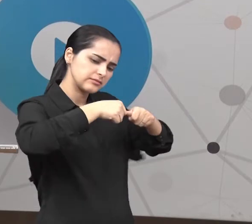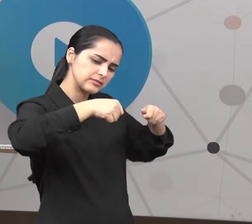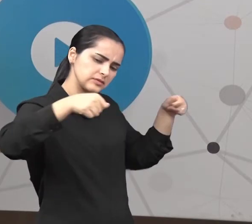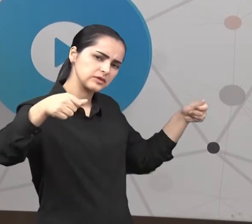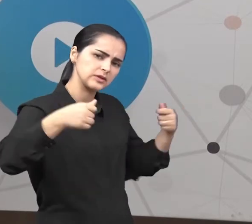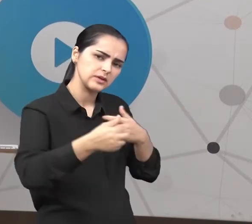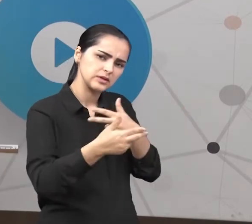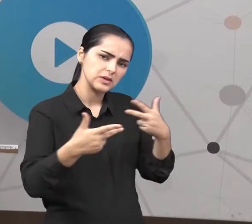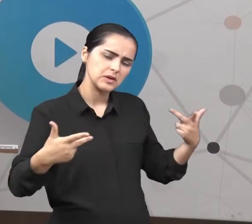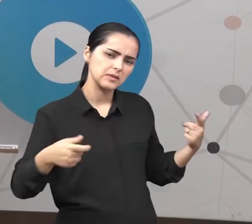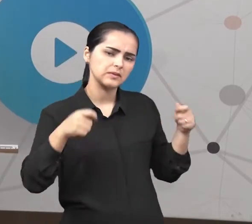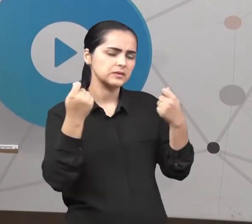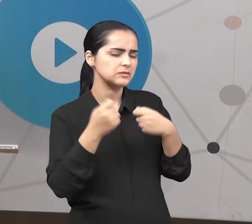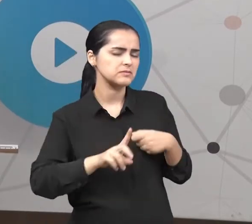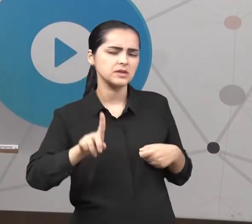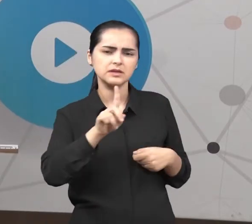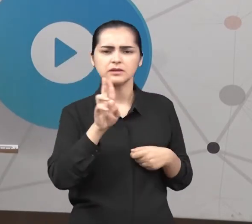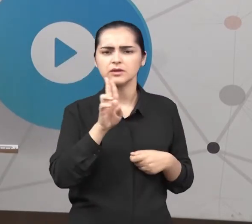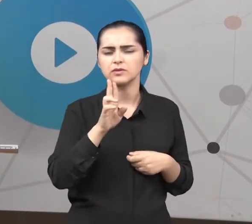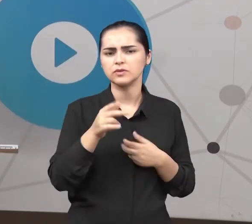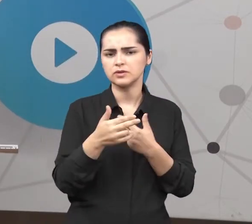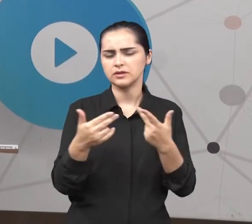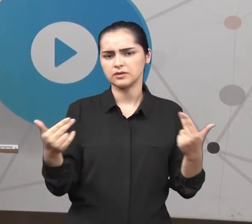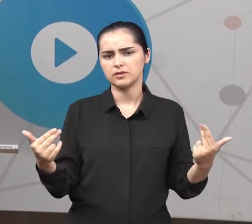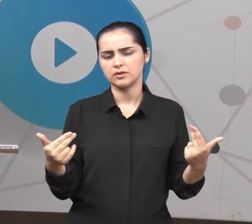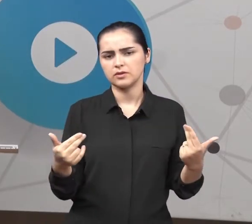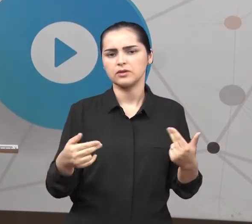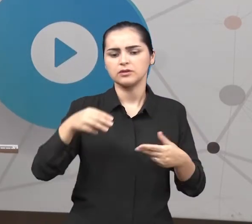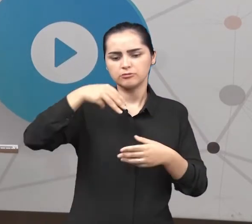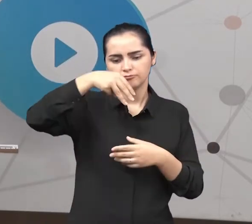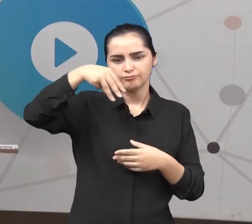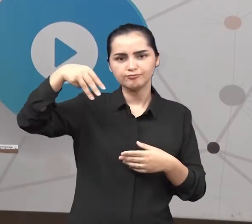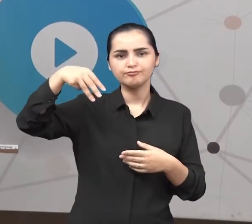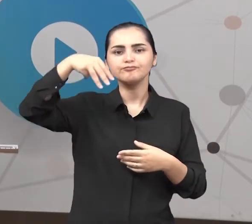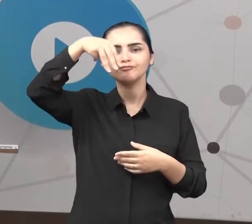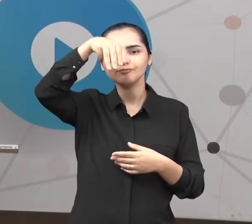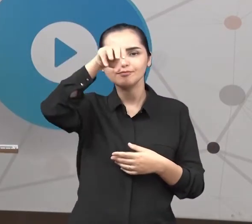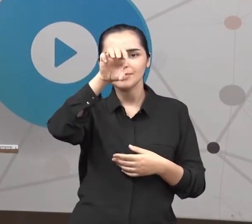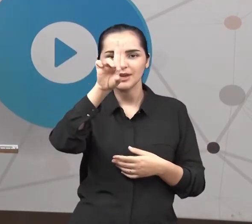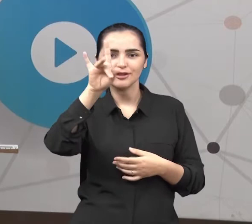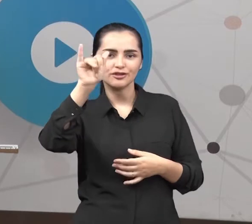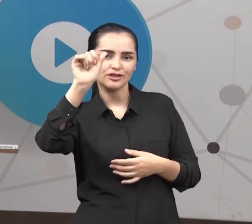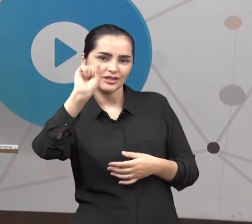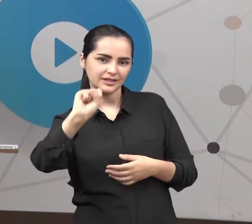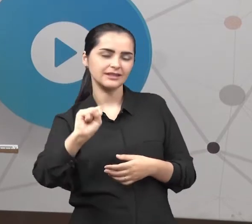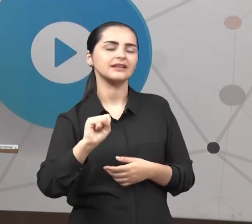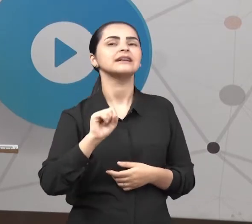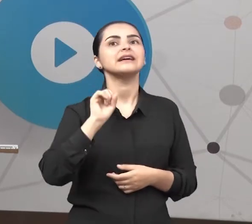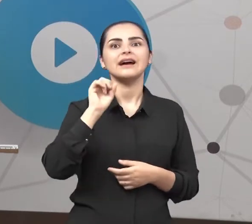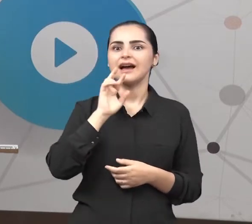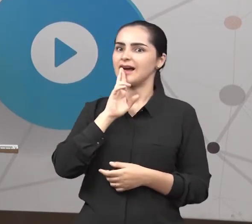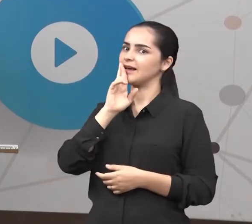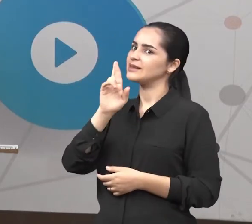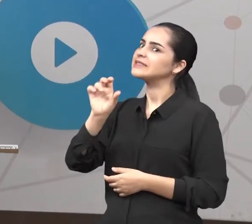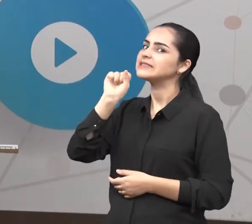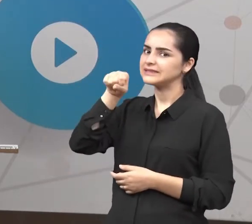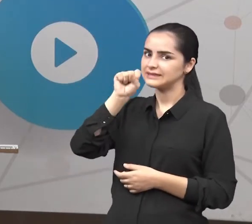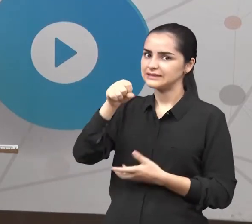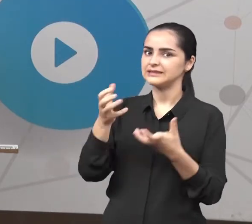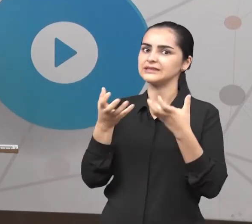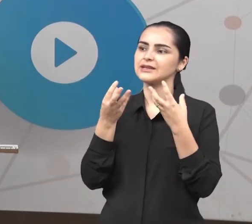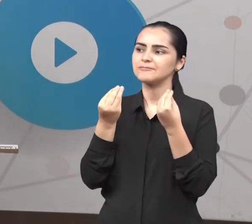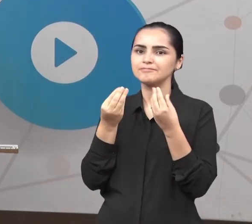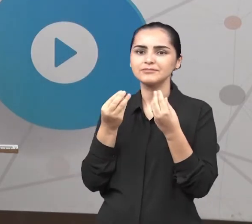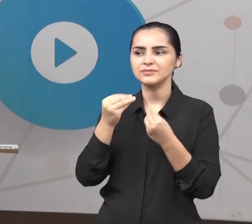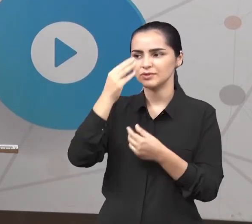precisar usar esses instrumentos de medida? Então ele disse: Sim, eu quero muito saber, porque se